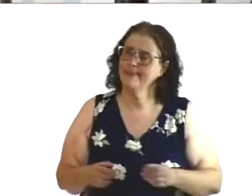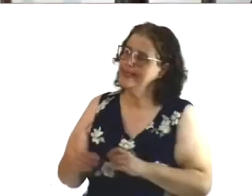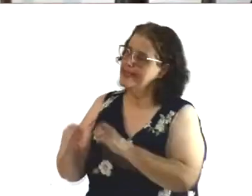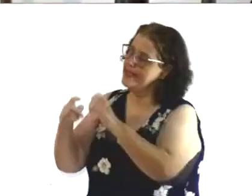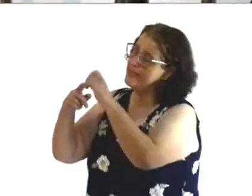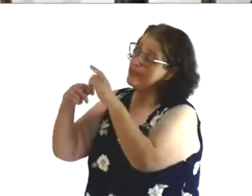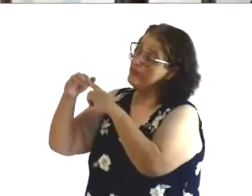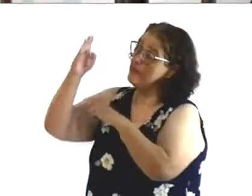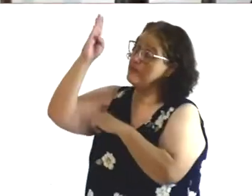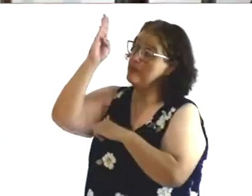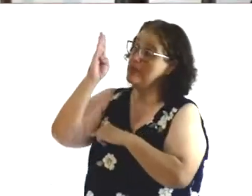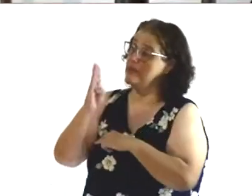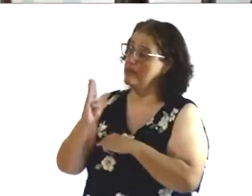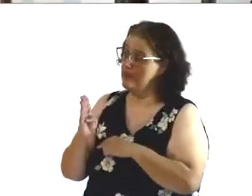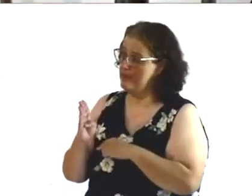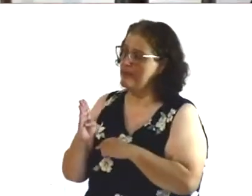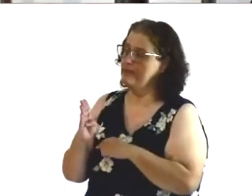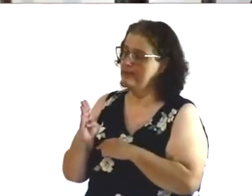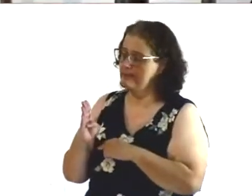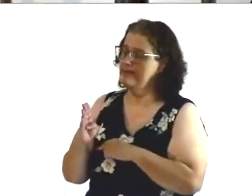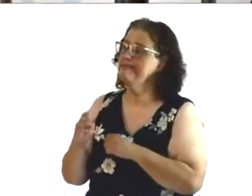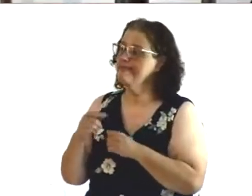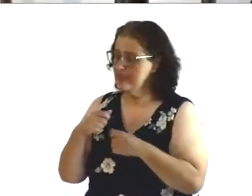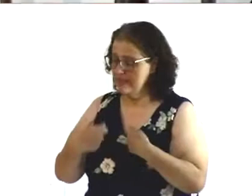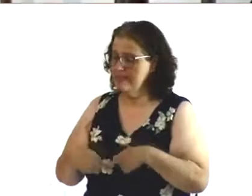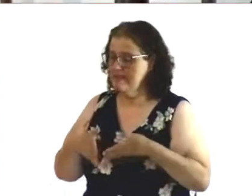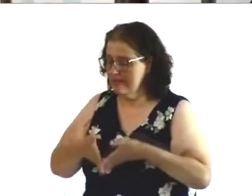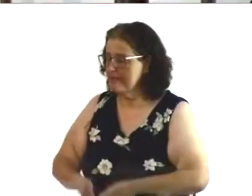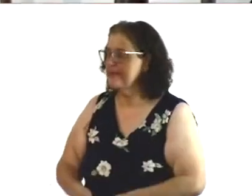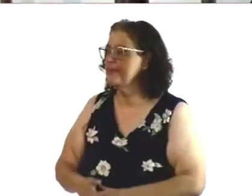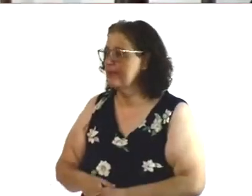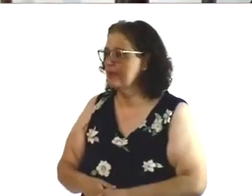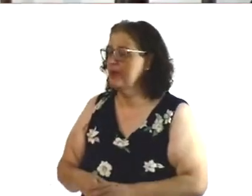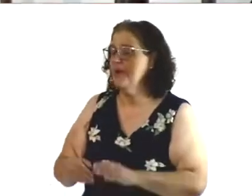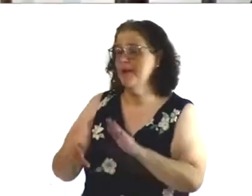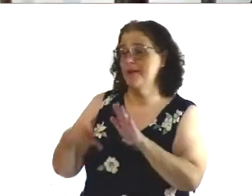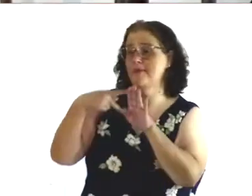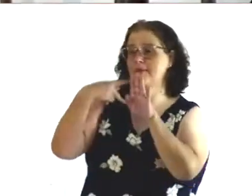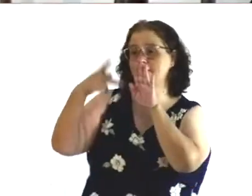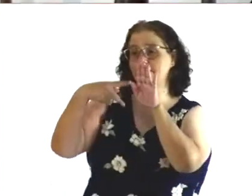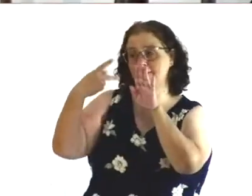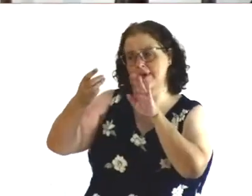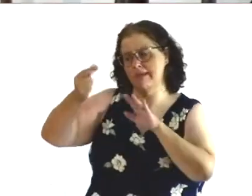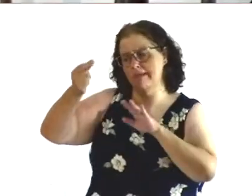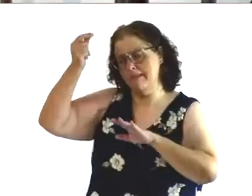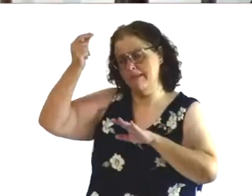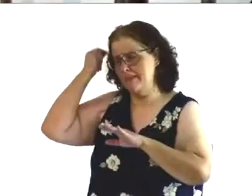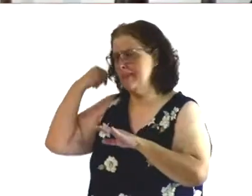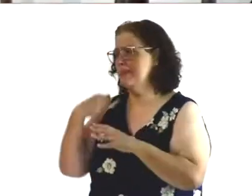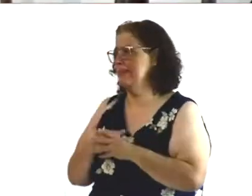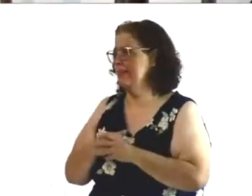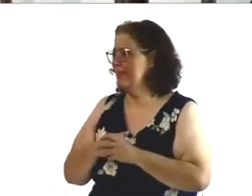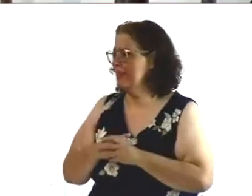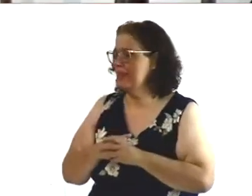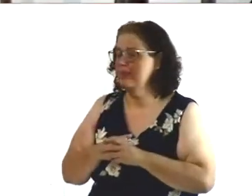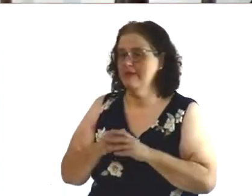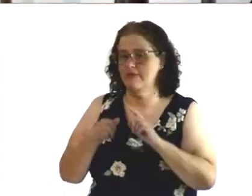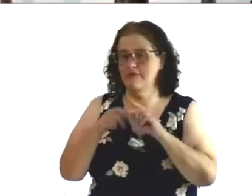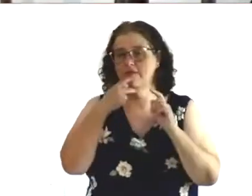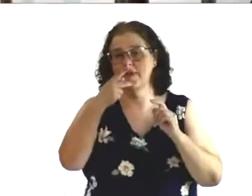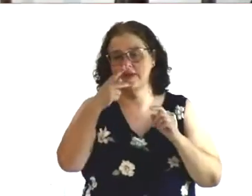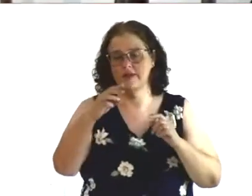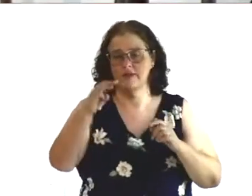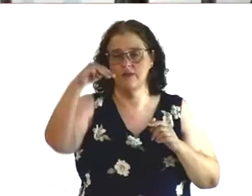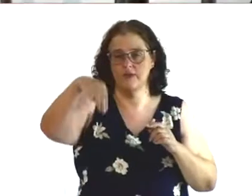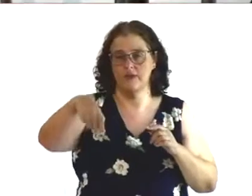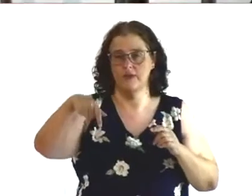responderam eles, porque assim está escrito por intermédio do profeta. E eles estão falando de Miqueias, que